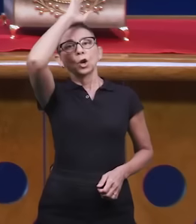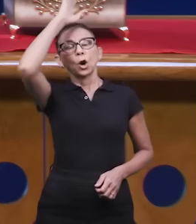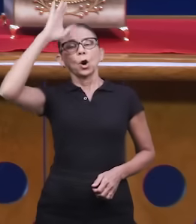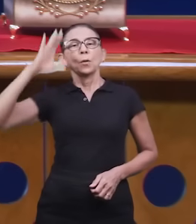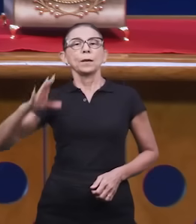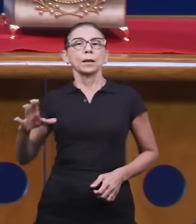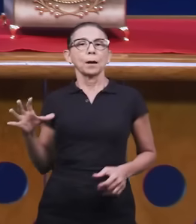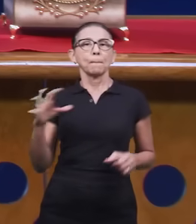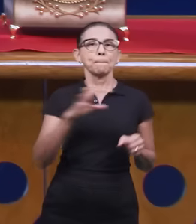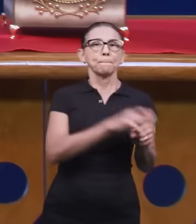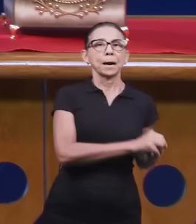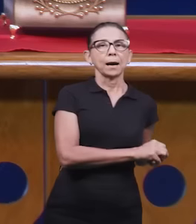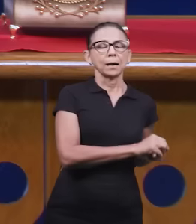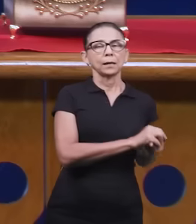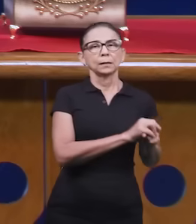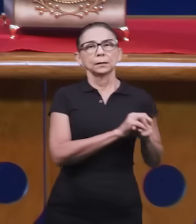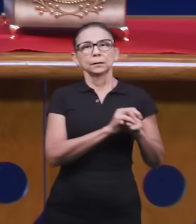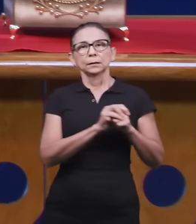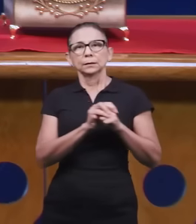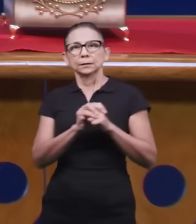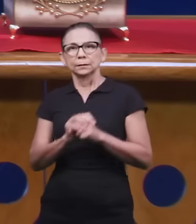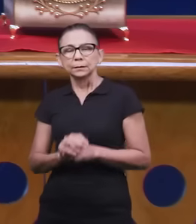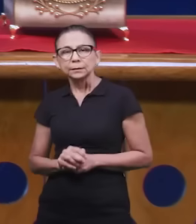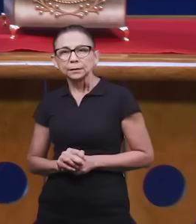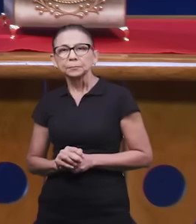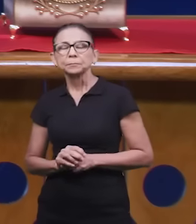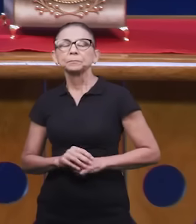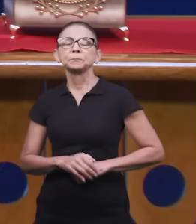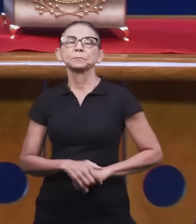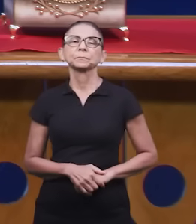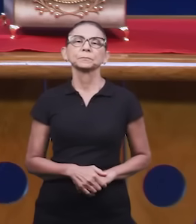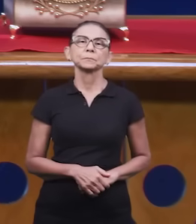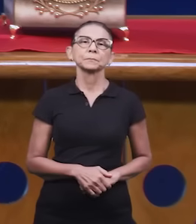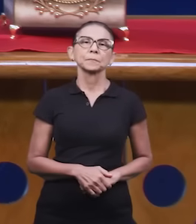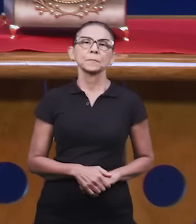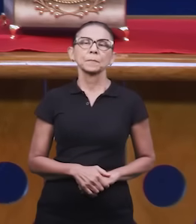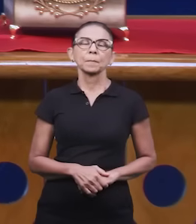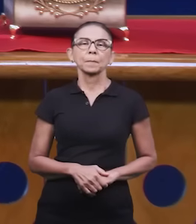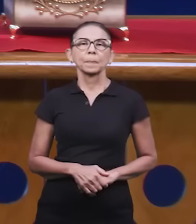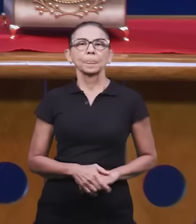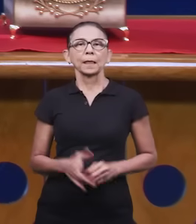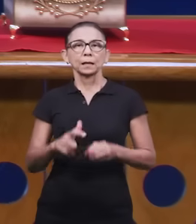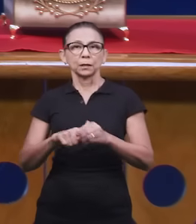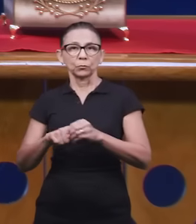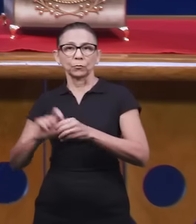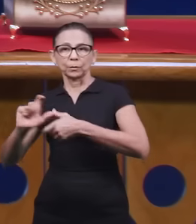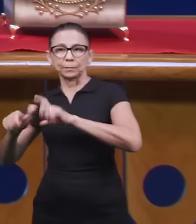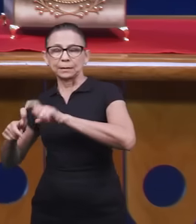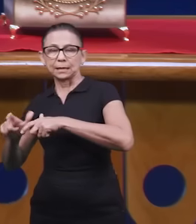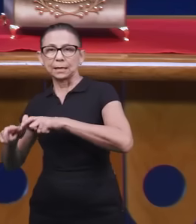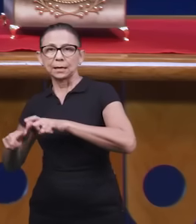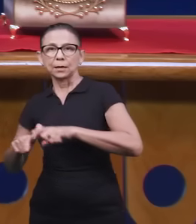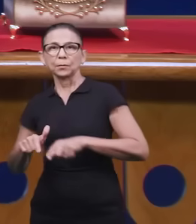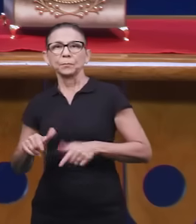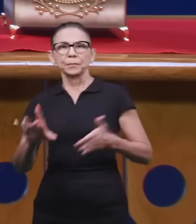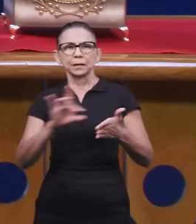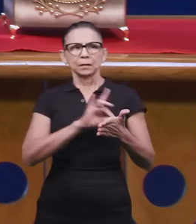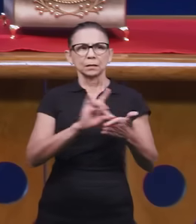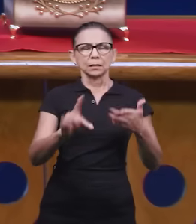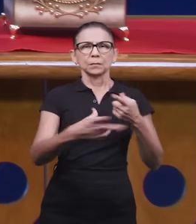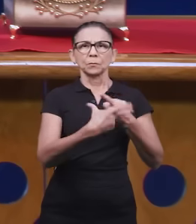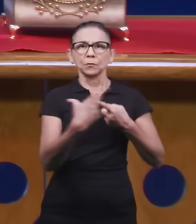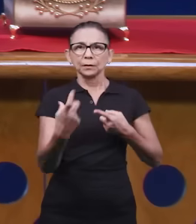Tomar o governo do Império Romano, devolver para Israel e, em seguida, depois dos inimigos